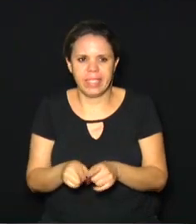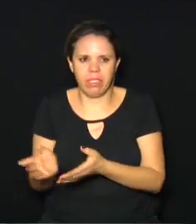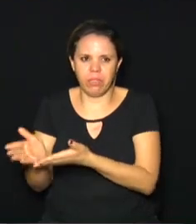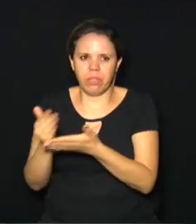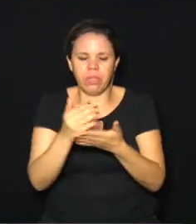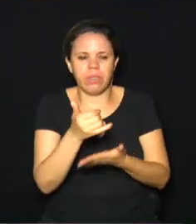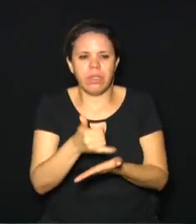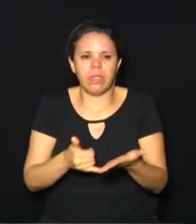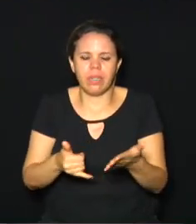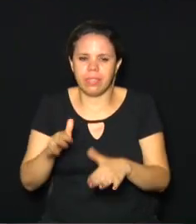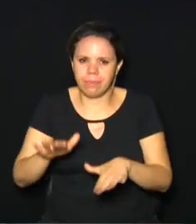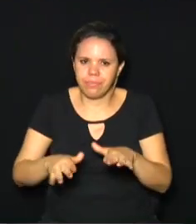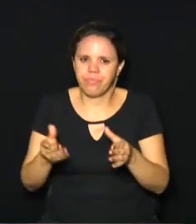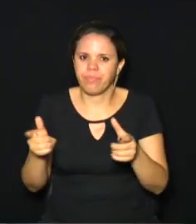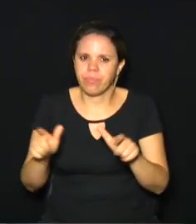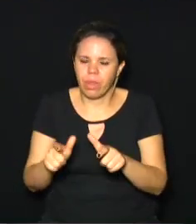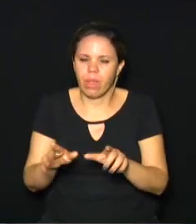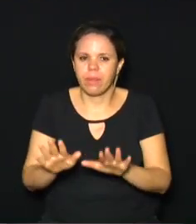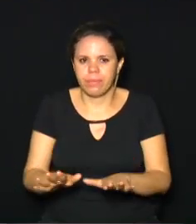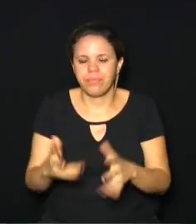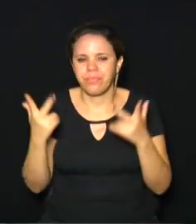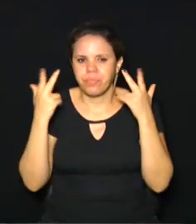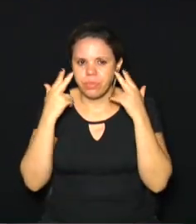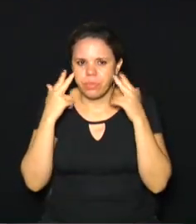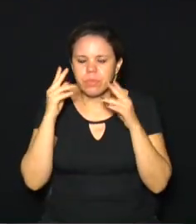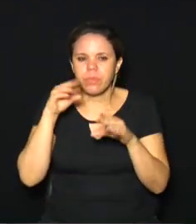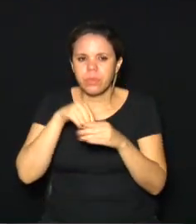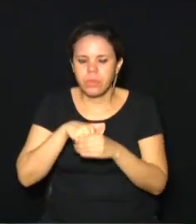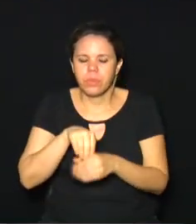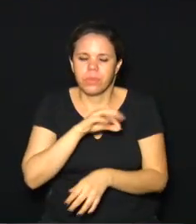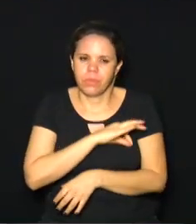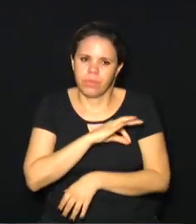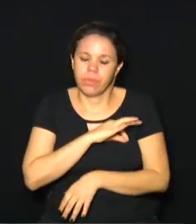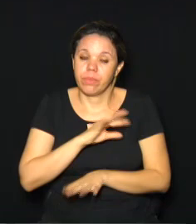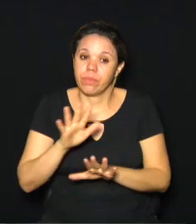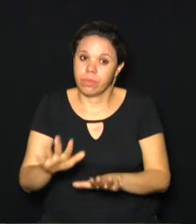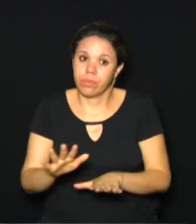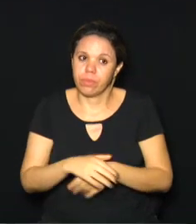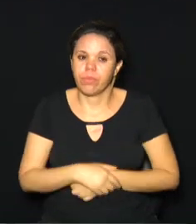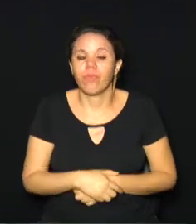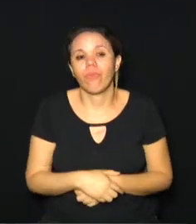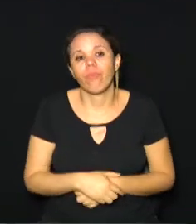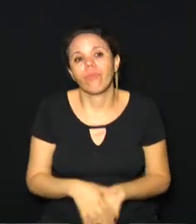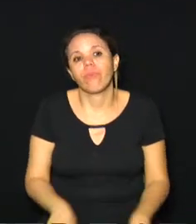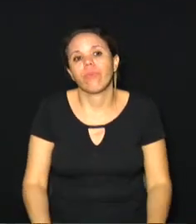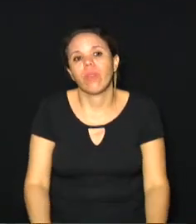de impostos e, conseguintemente, no orçamento, né? Porém,